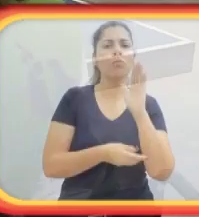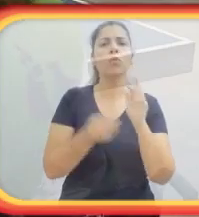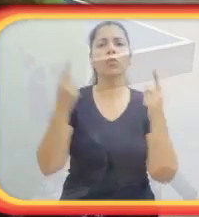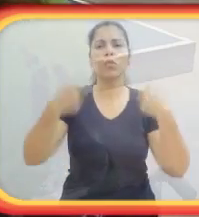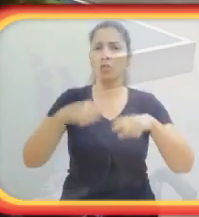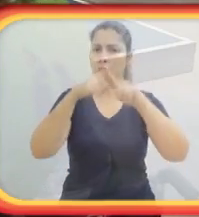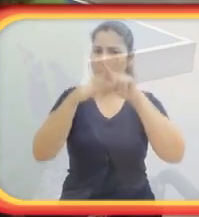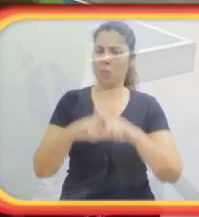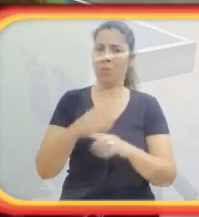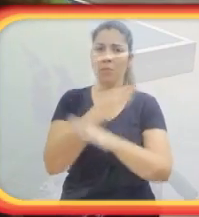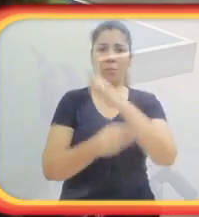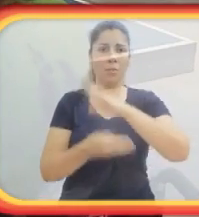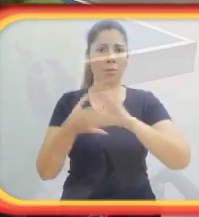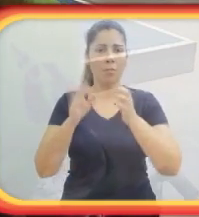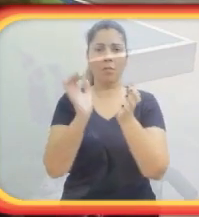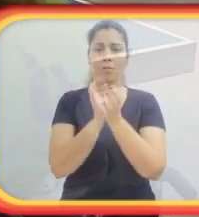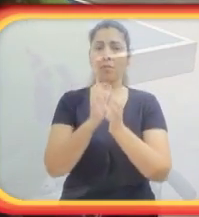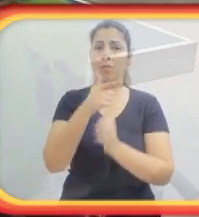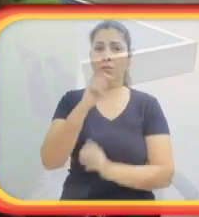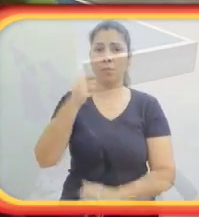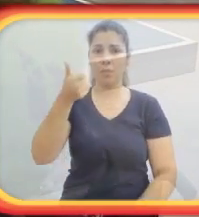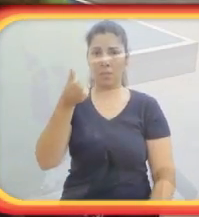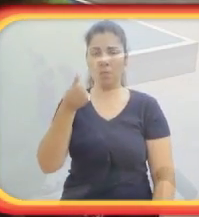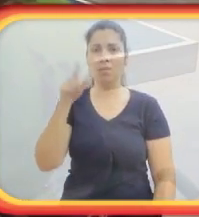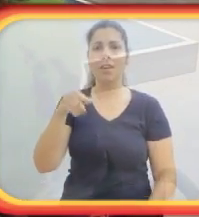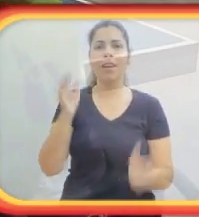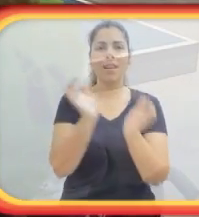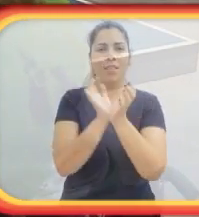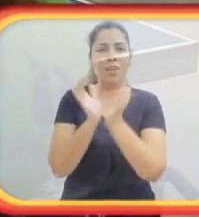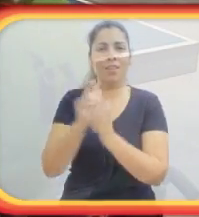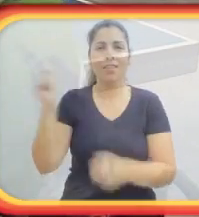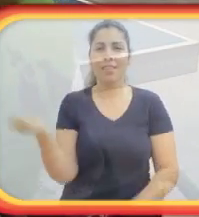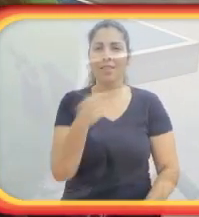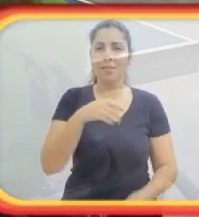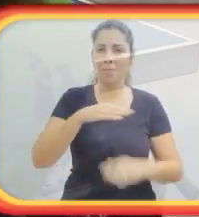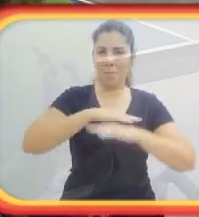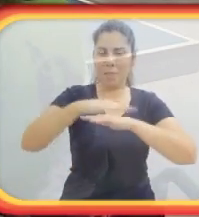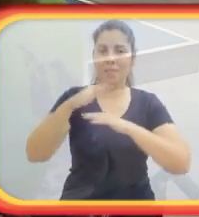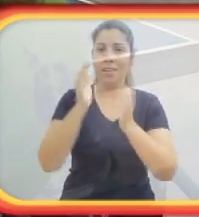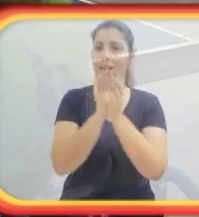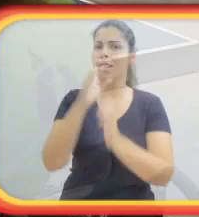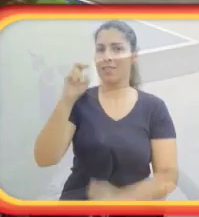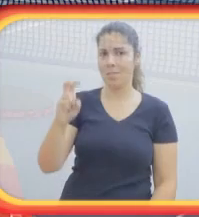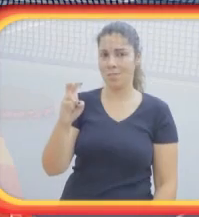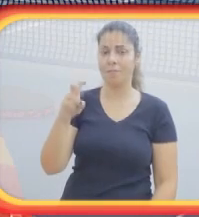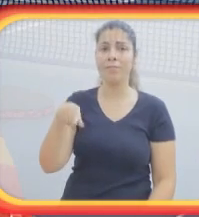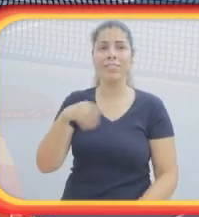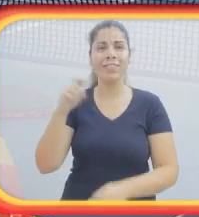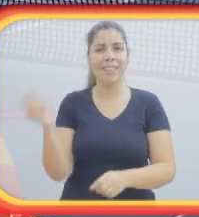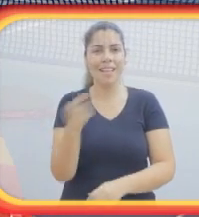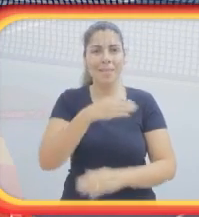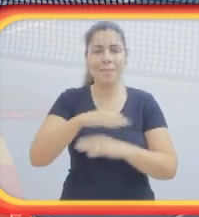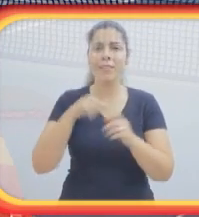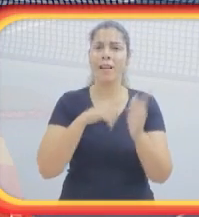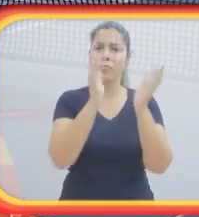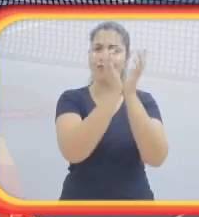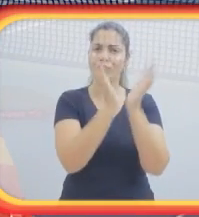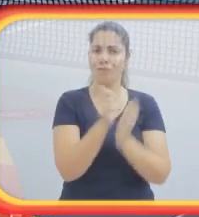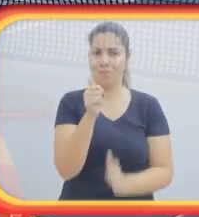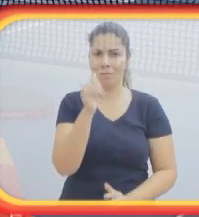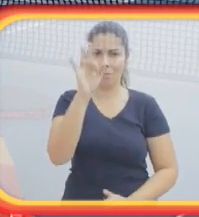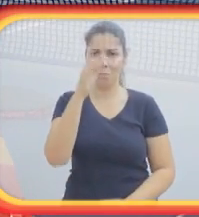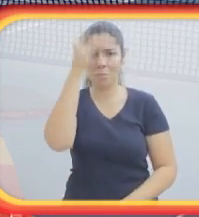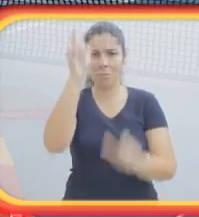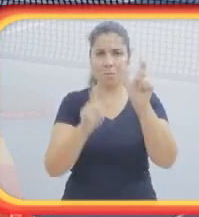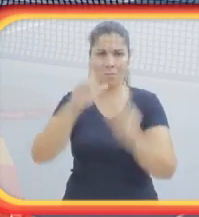as Paralimpíadas do Rio 2016. A minha categoria no tênis de mesa é classe 5. O tênis de mesa são 10 categorias para